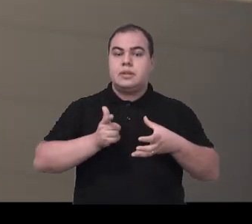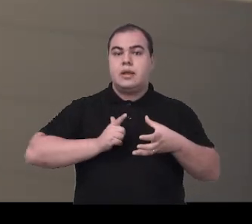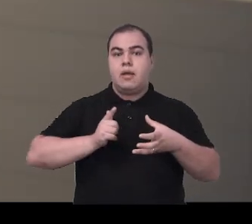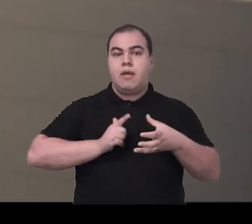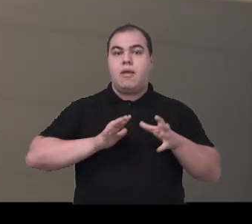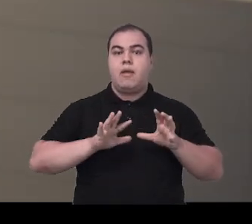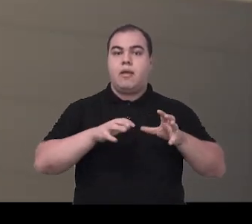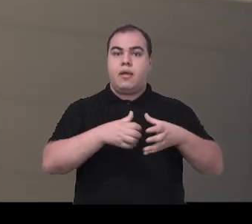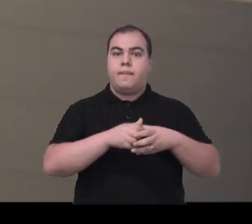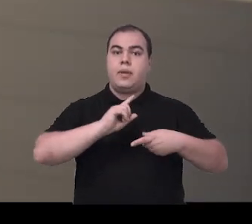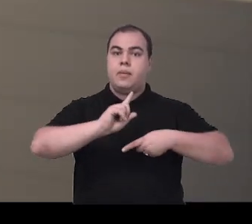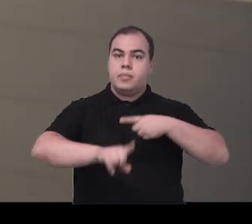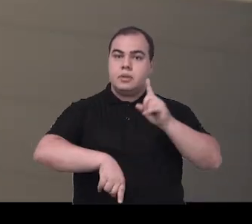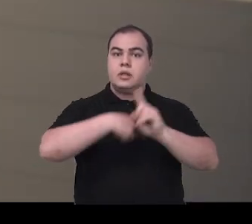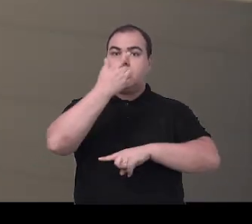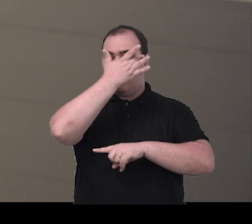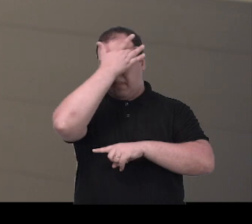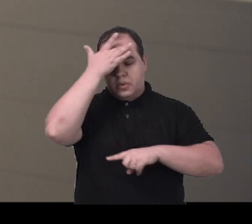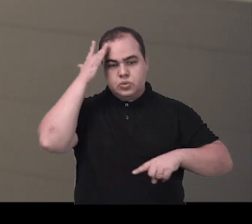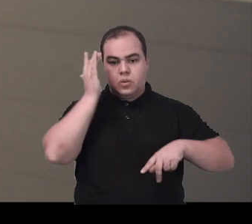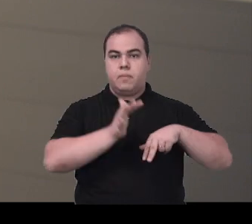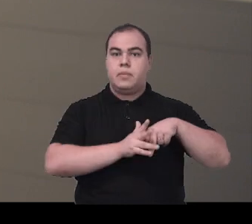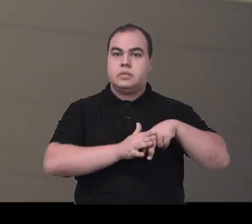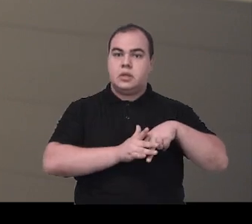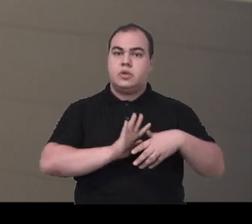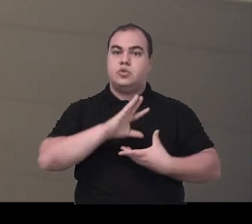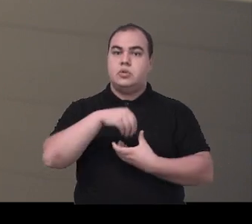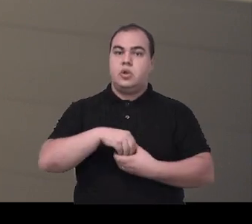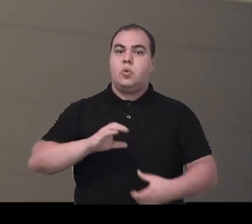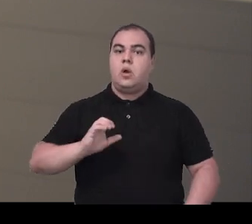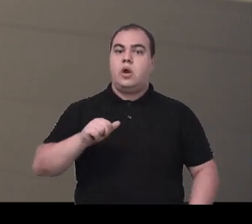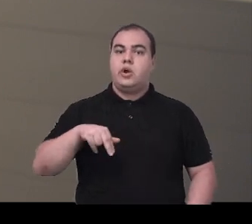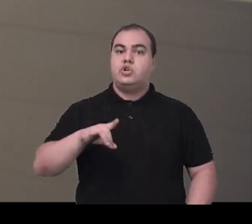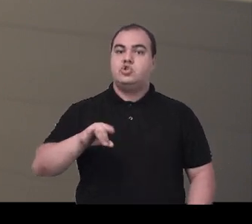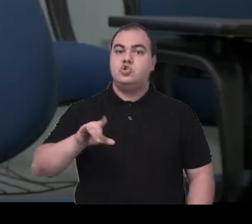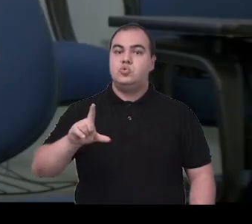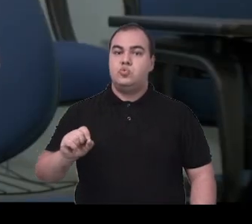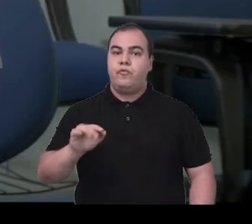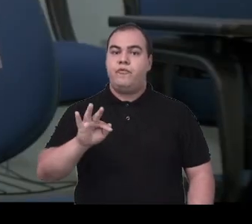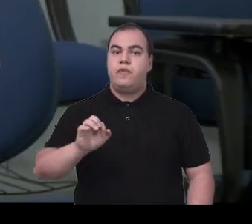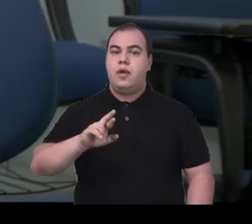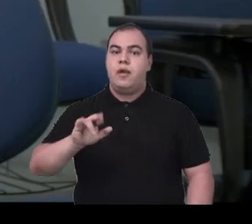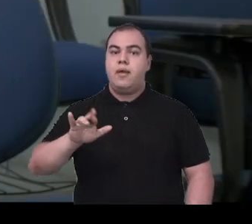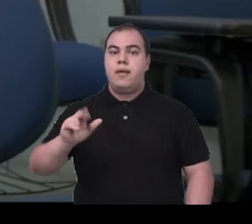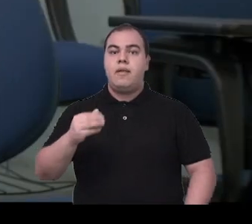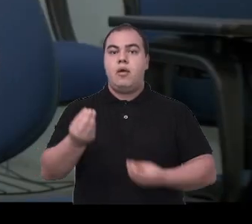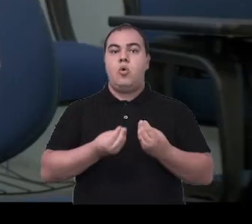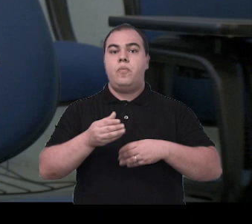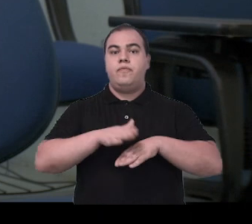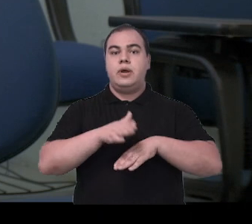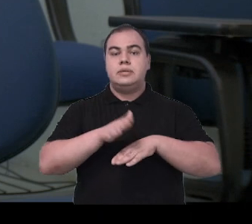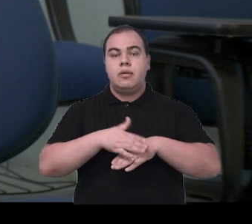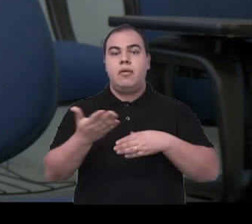equipe de reabilitação dos pacientes moradores do Cândido Ferreira. Como fazer terapia, como lidar